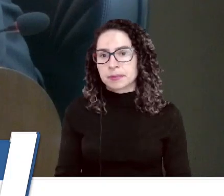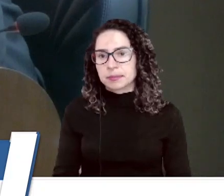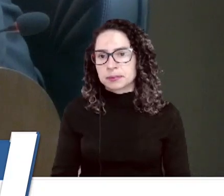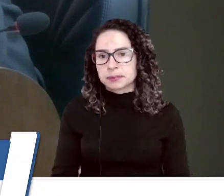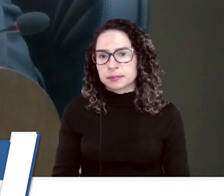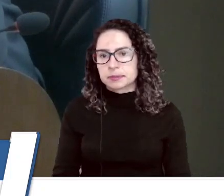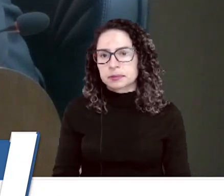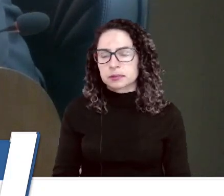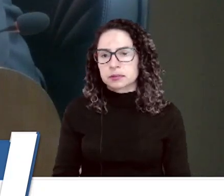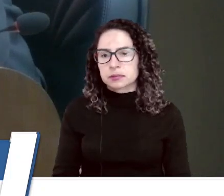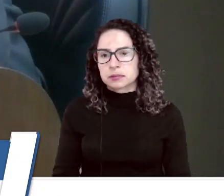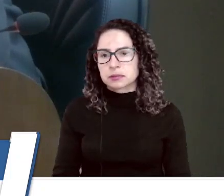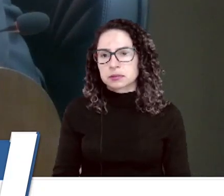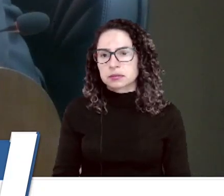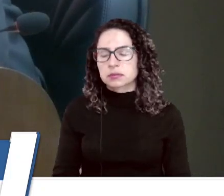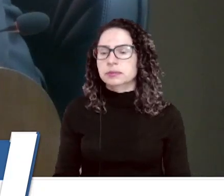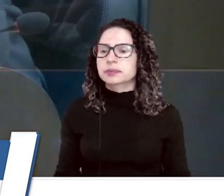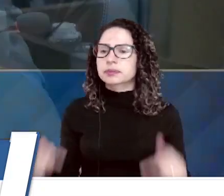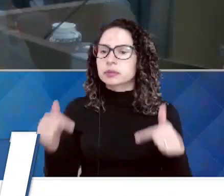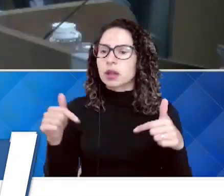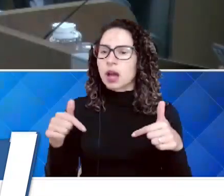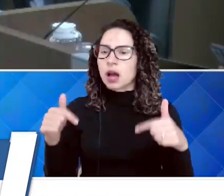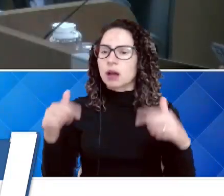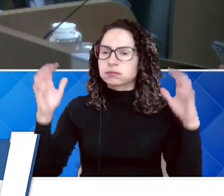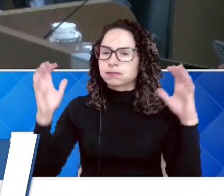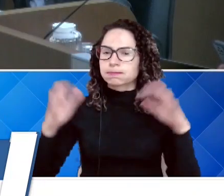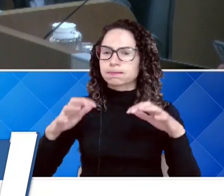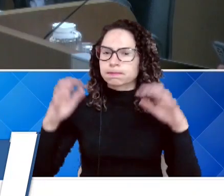Nós vivemos agora um momento de chuvas,